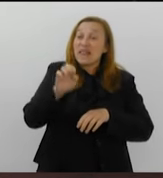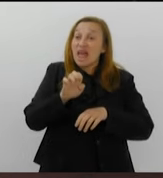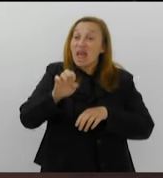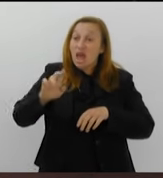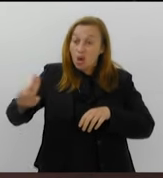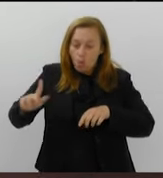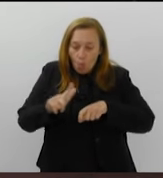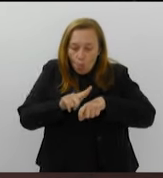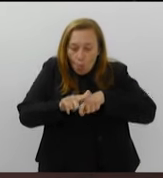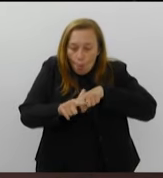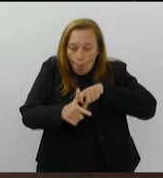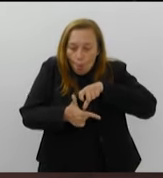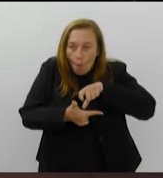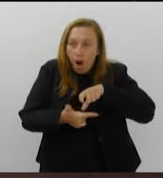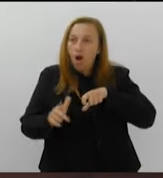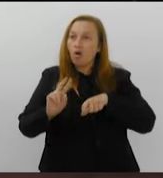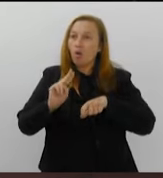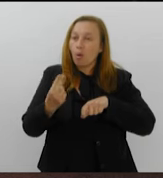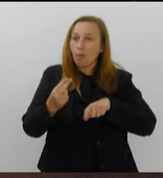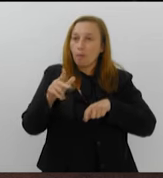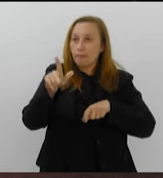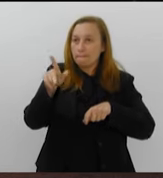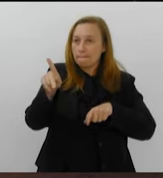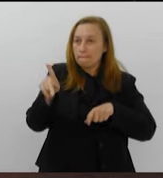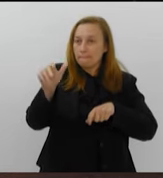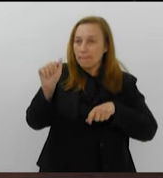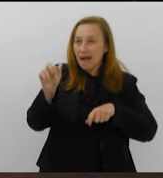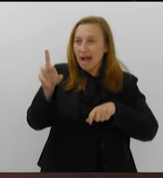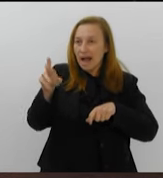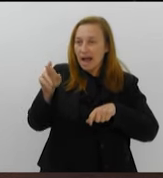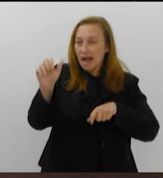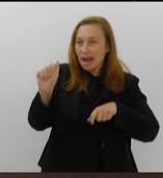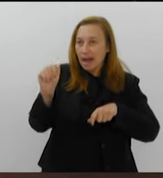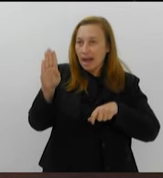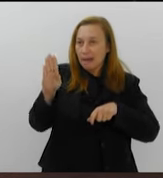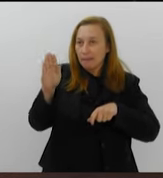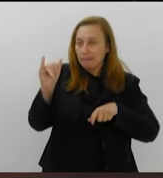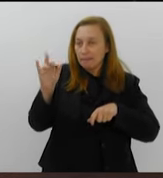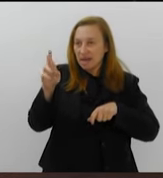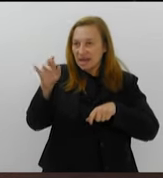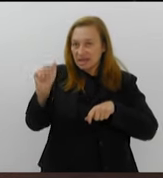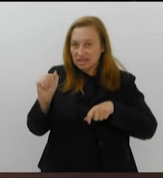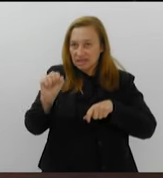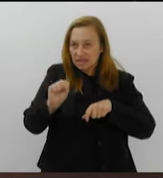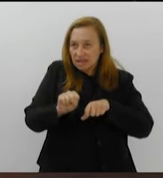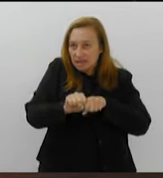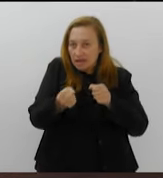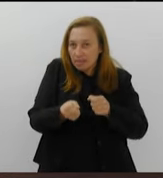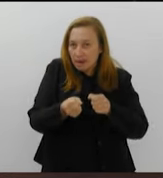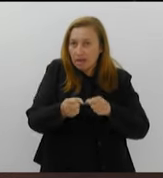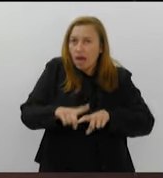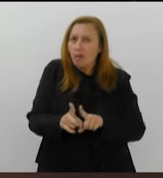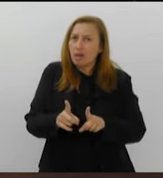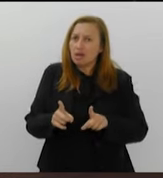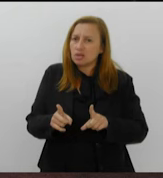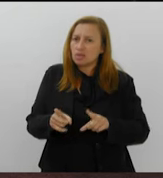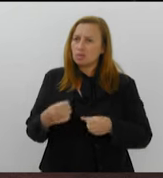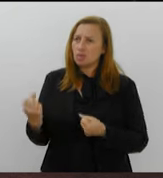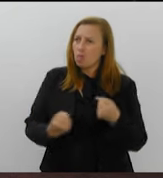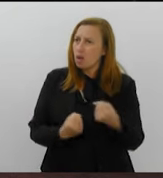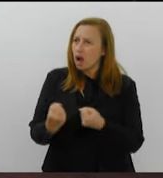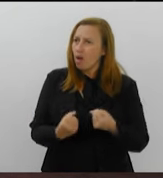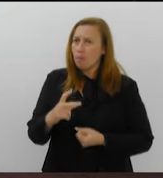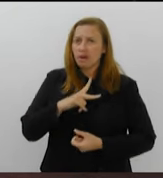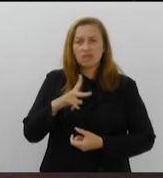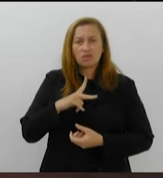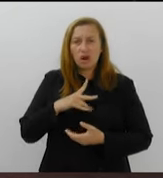com para-brisa trincado. Mas e o carro do trabalhador? A qualquer momento ele